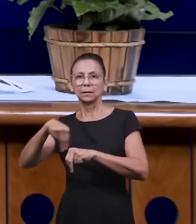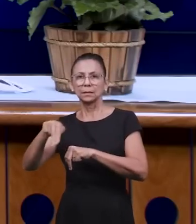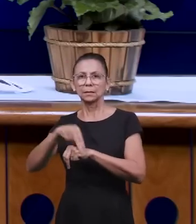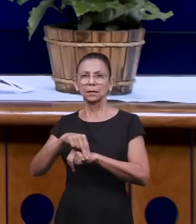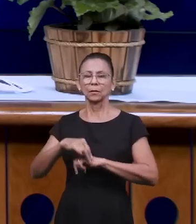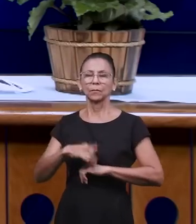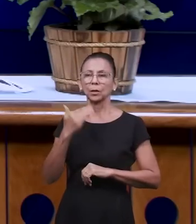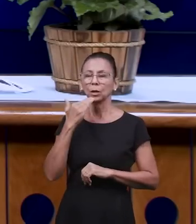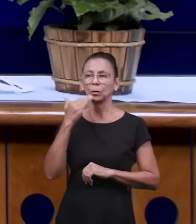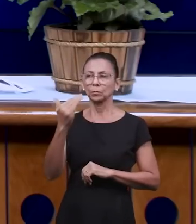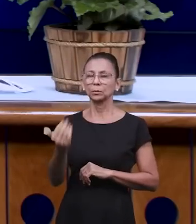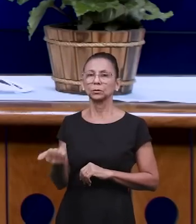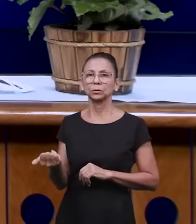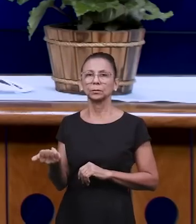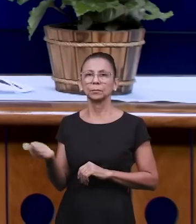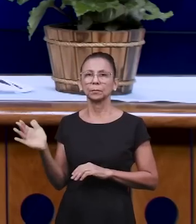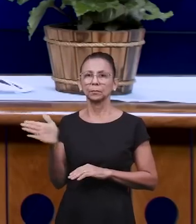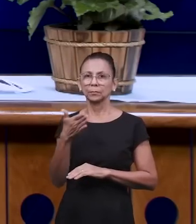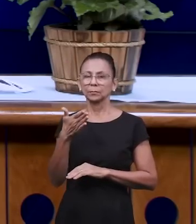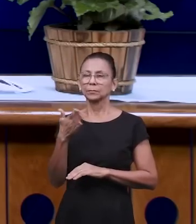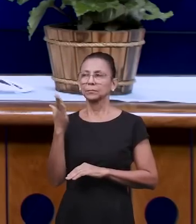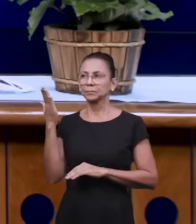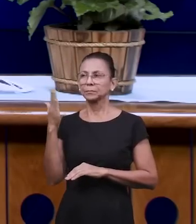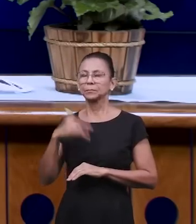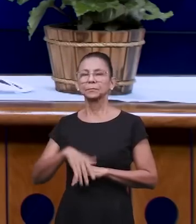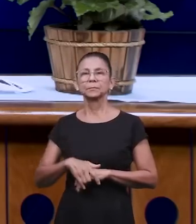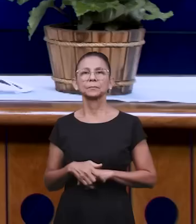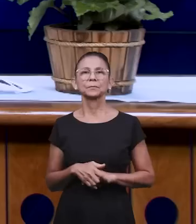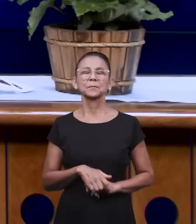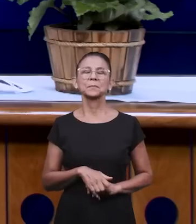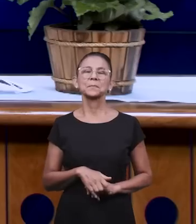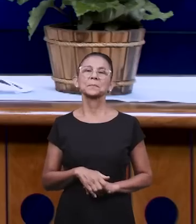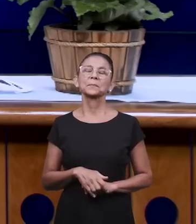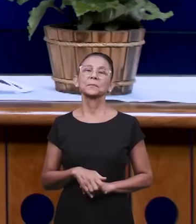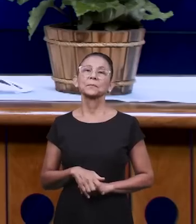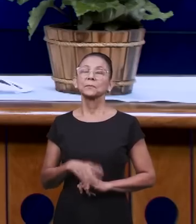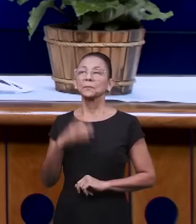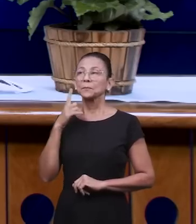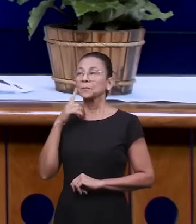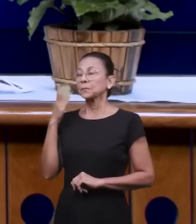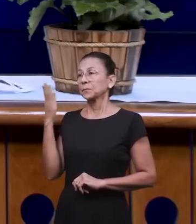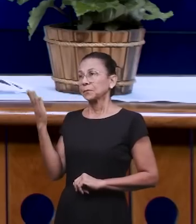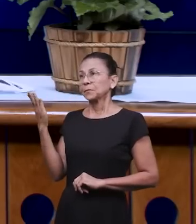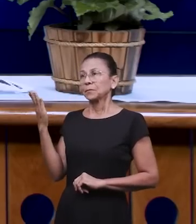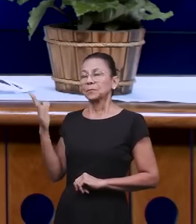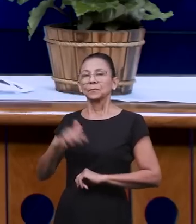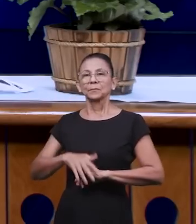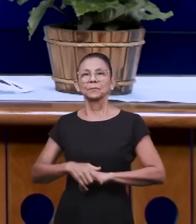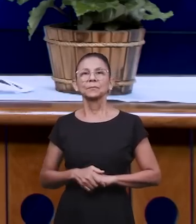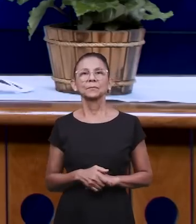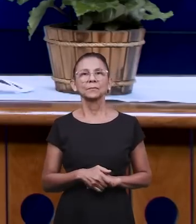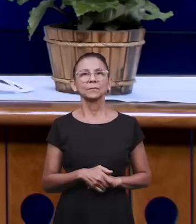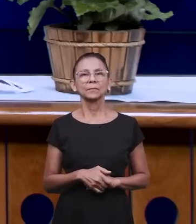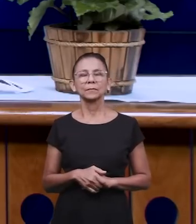vossa casa vai ficar deserta. Outra profecia. Na